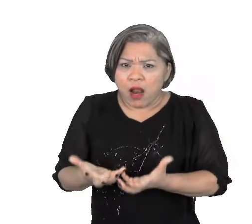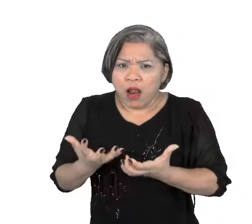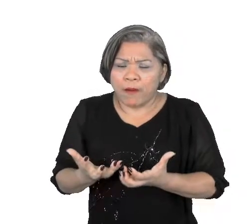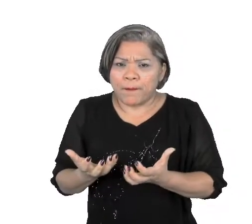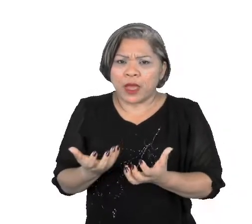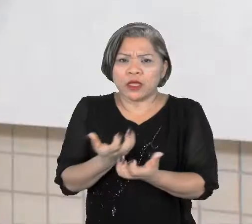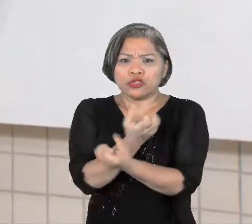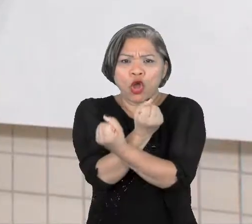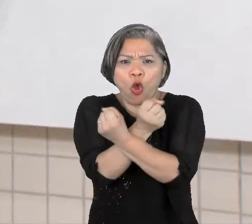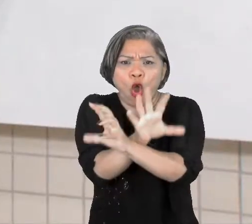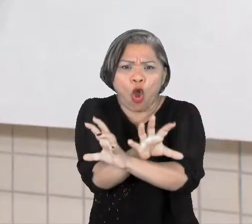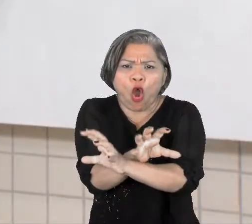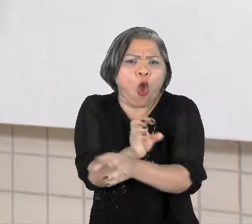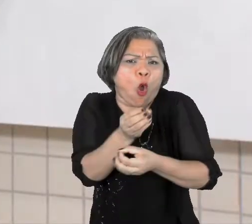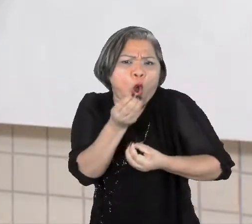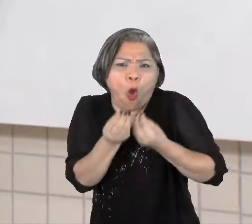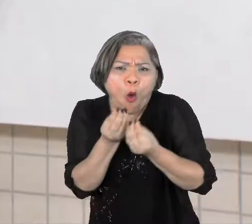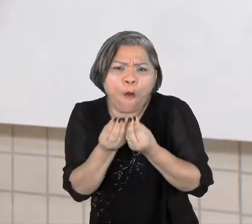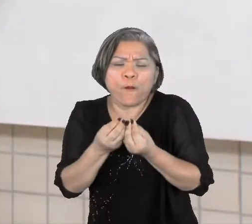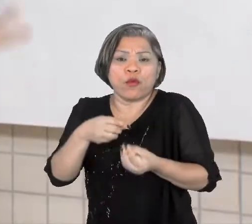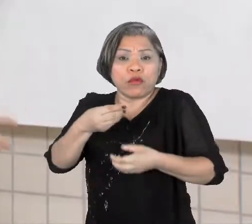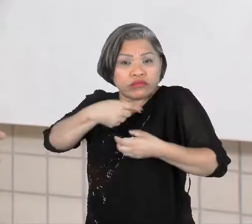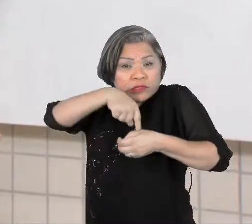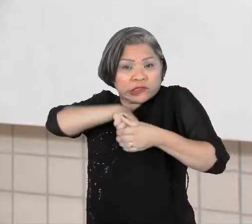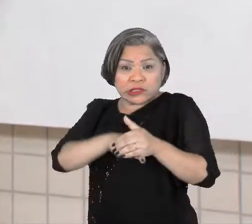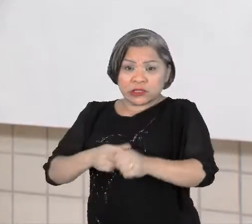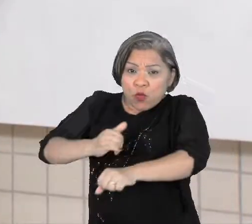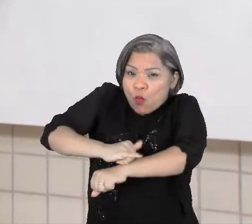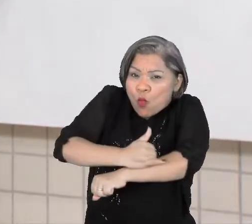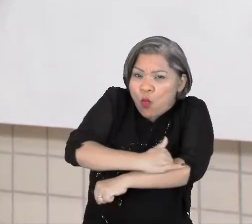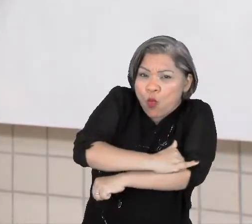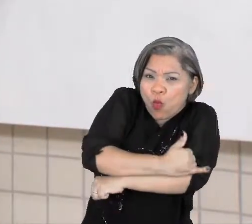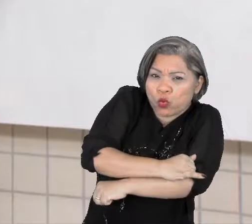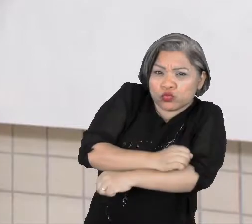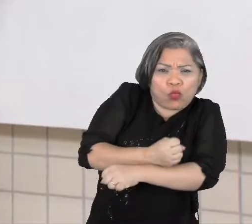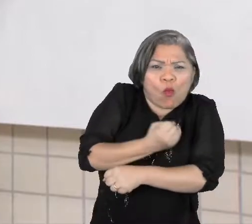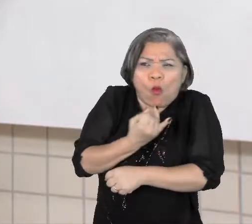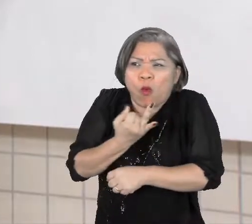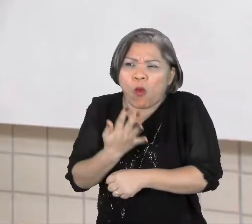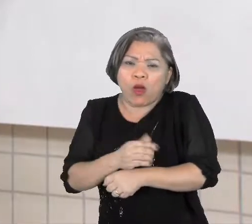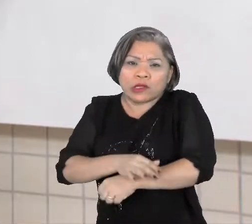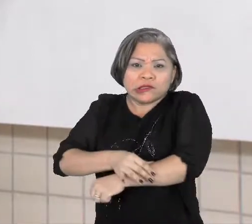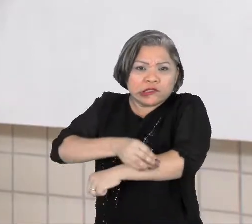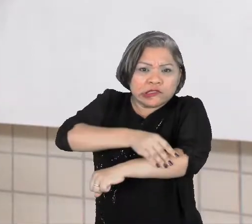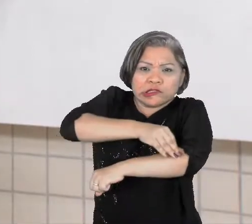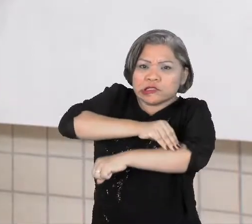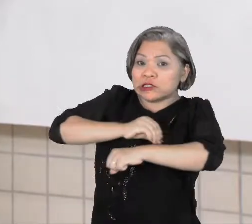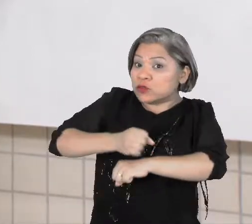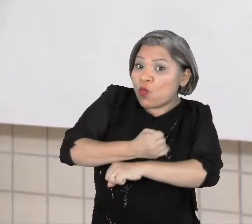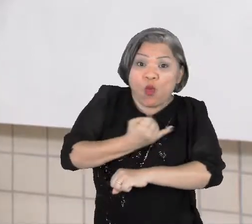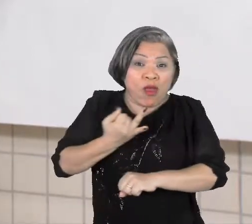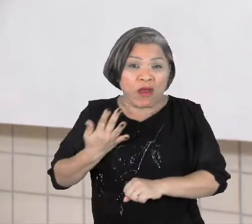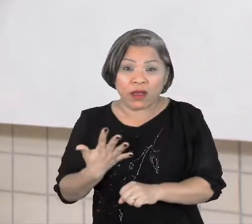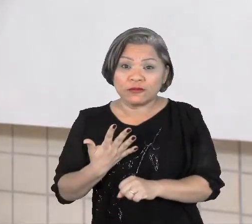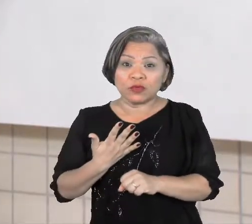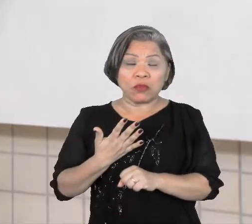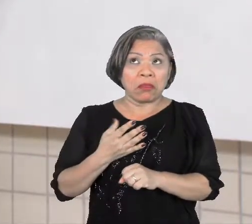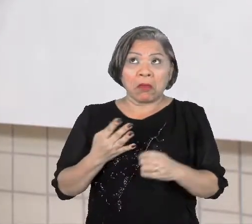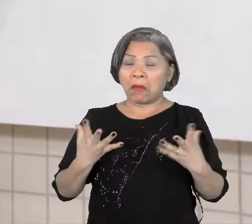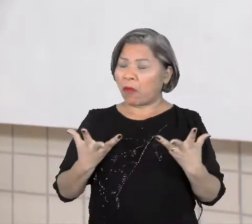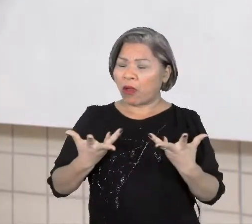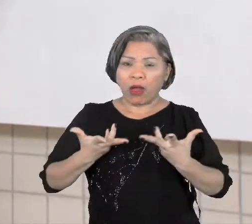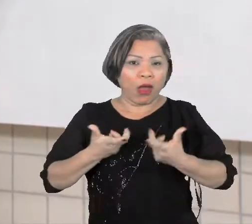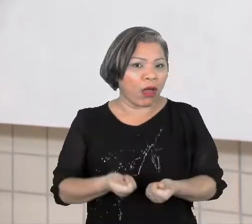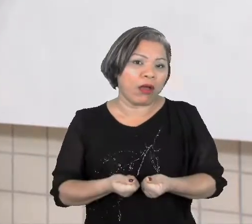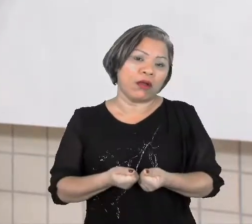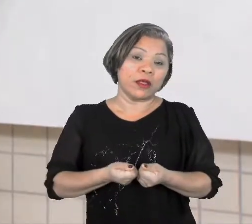corpo, o quanto de massa muscular, o quanto de gordura, o quanto de tecido. Gente, é coisa fantástica. E